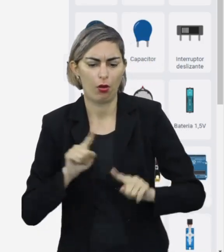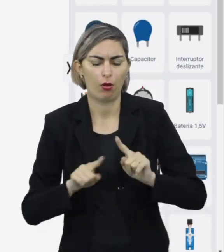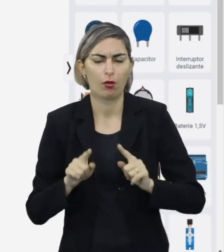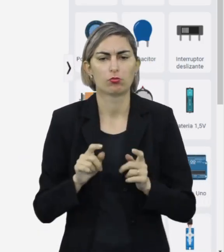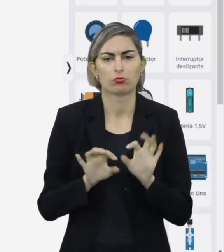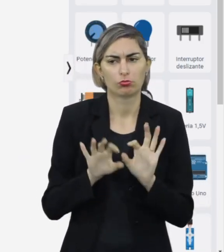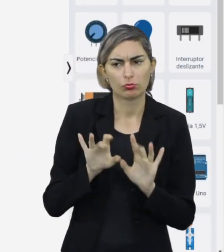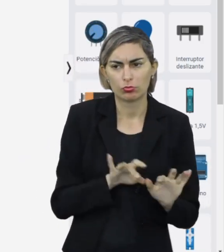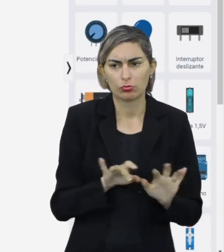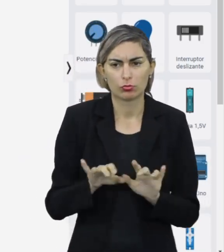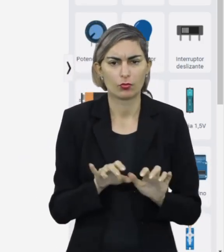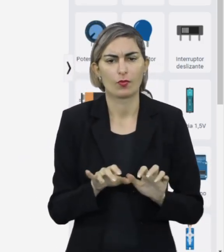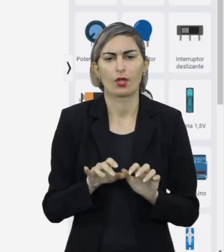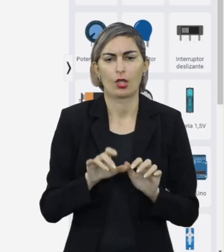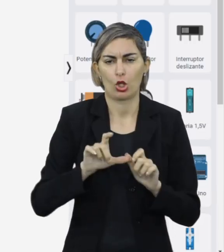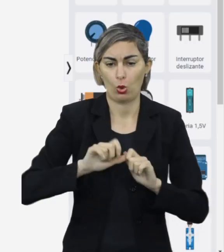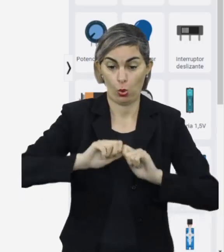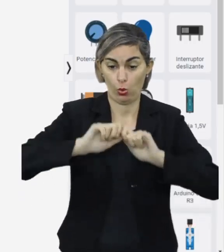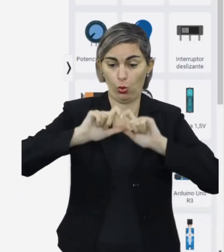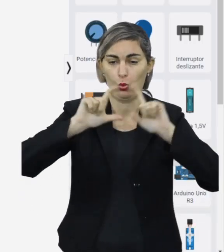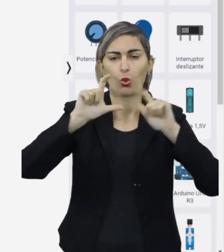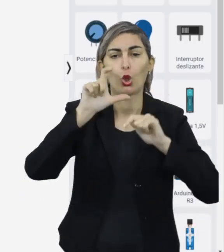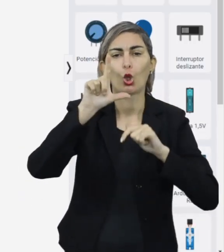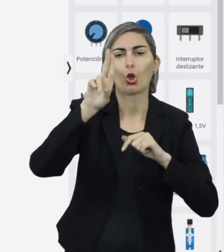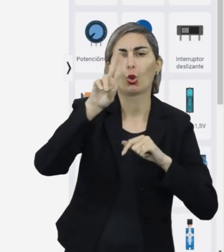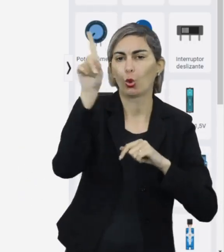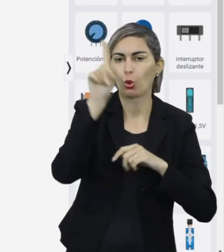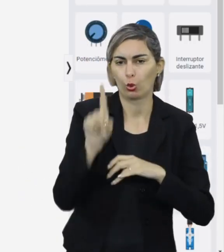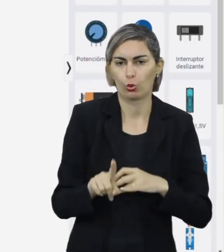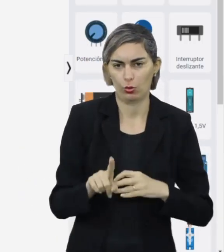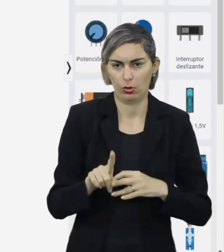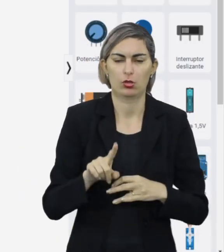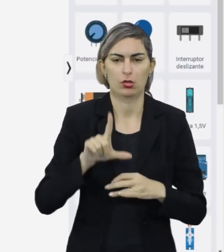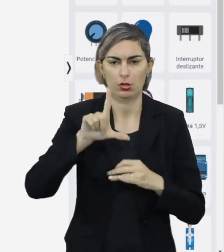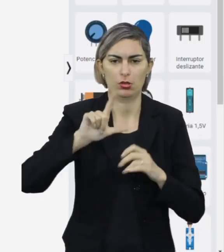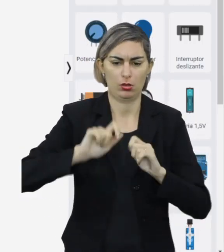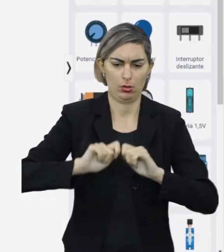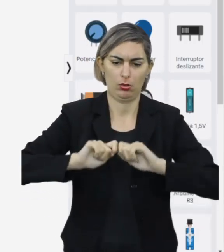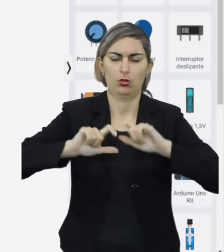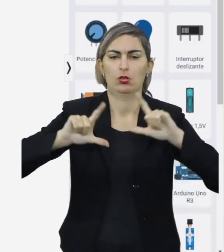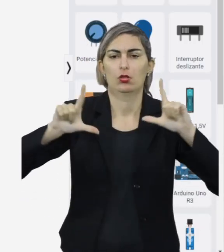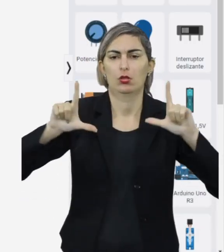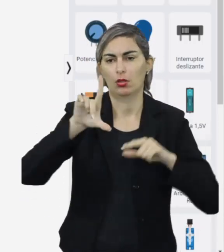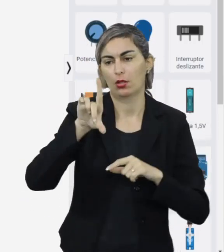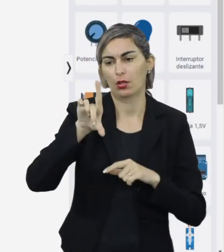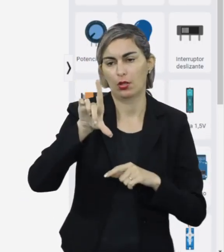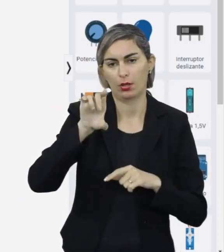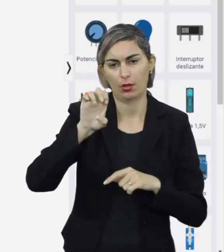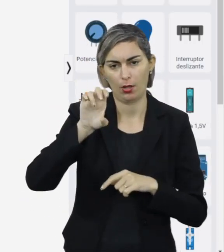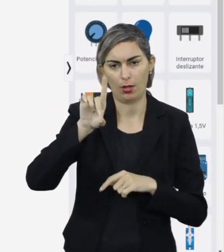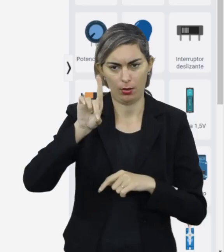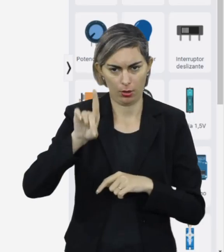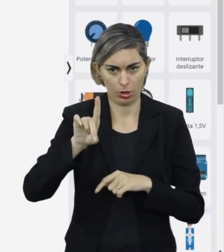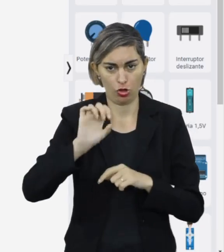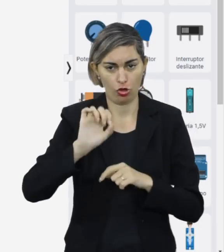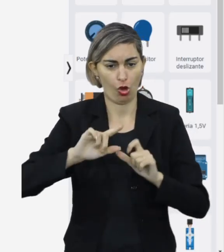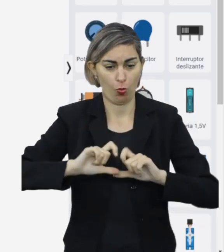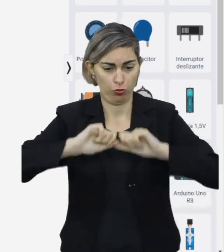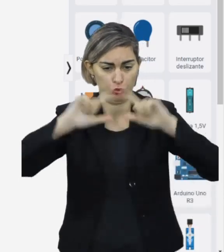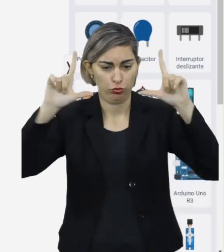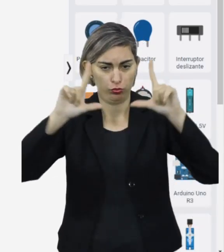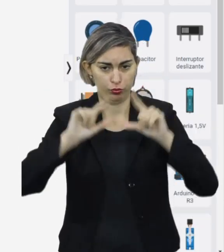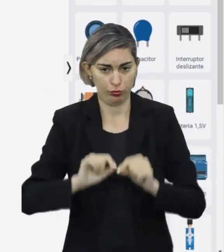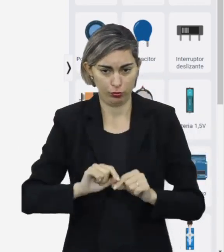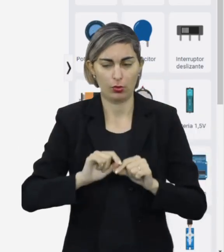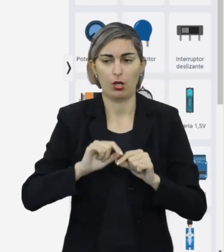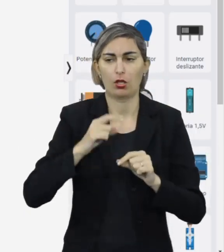controlando a luminosidade de um LED. Nesse projeto a gente não quer simplesmente ligar ou desligar o LED,